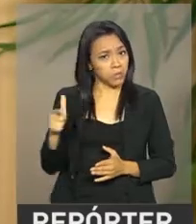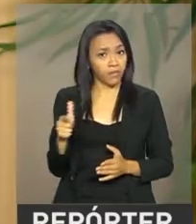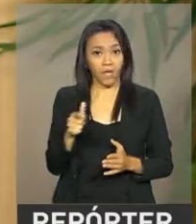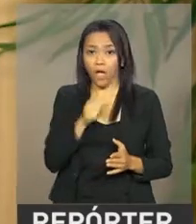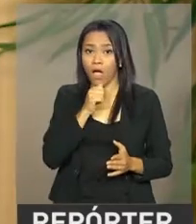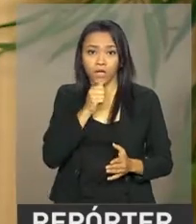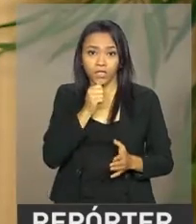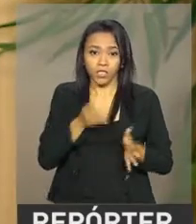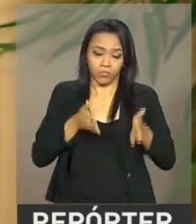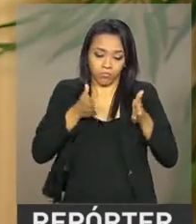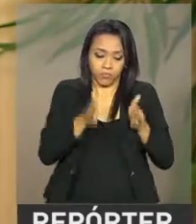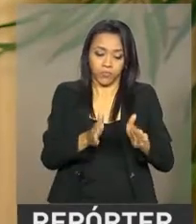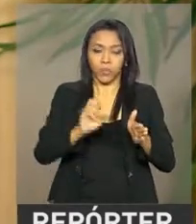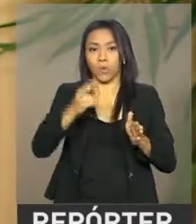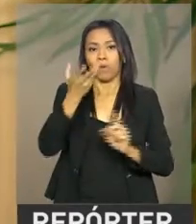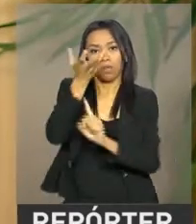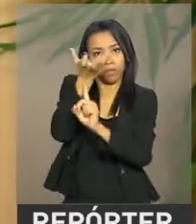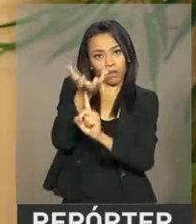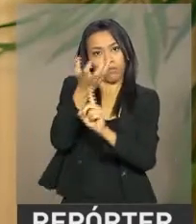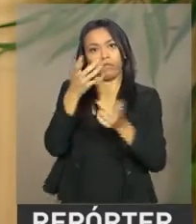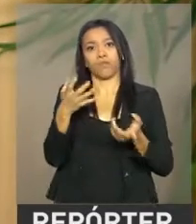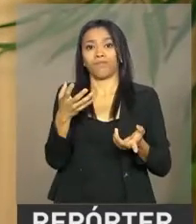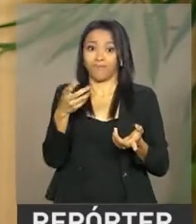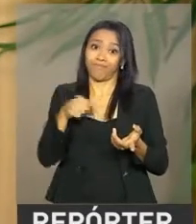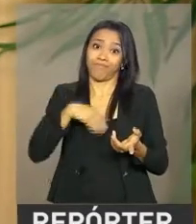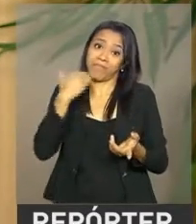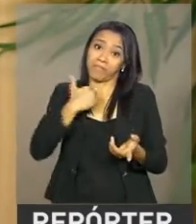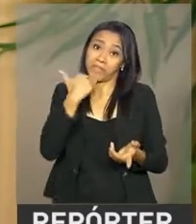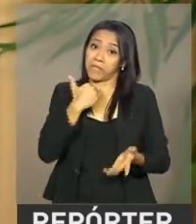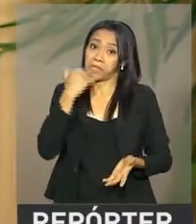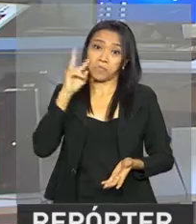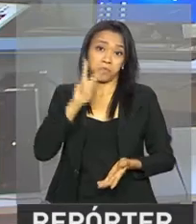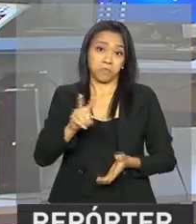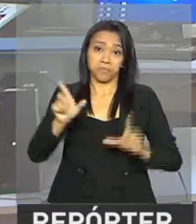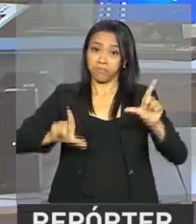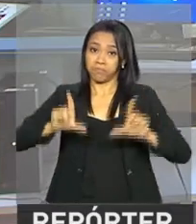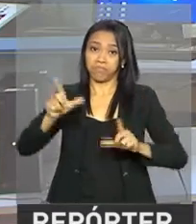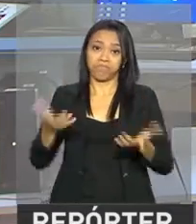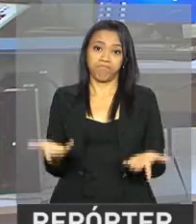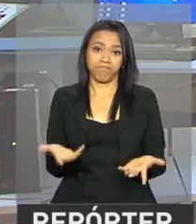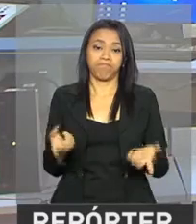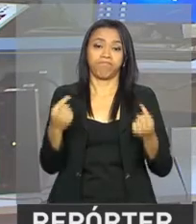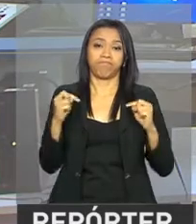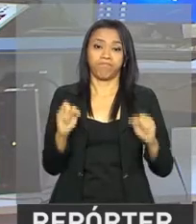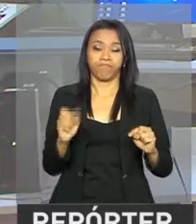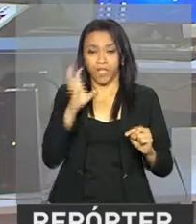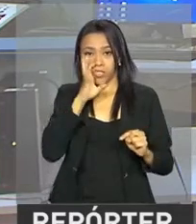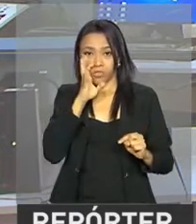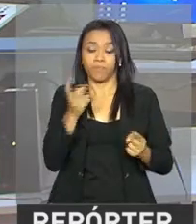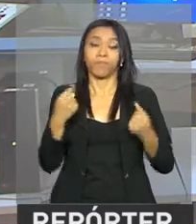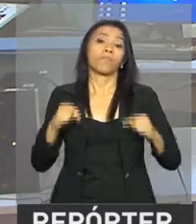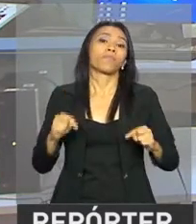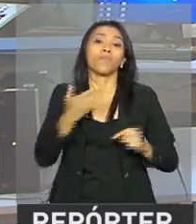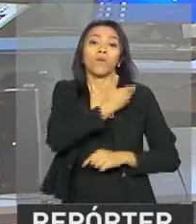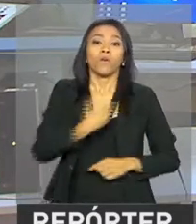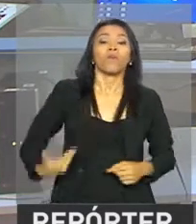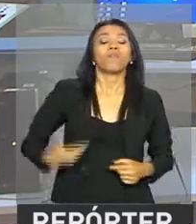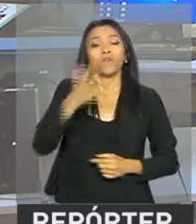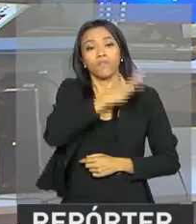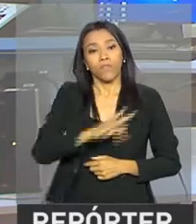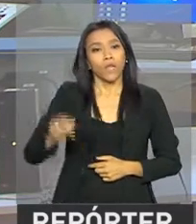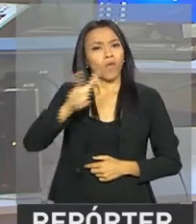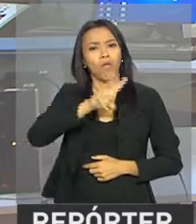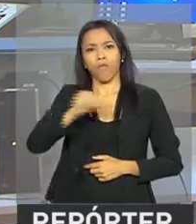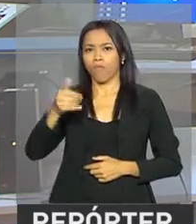instalação pronta, apta para receber só o sinal digital, vai ficar sem televisão. E o governo federal não vai fazer